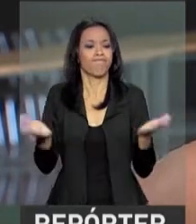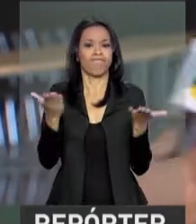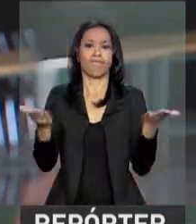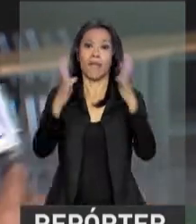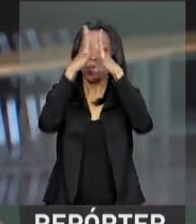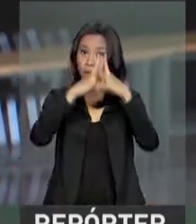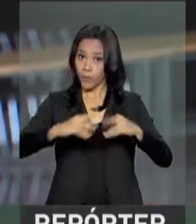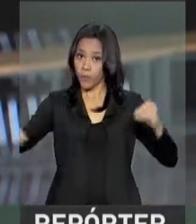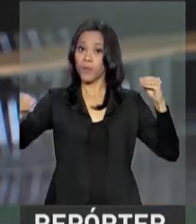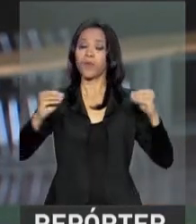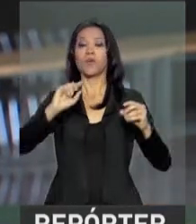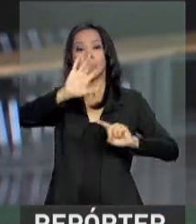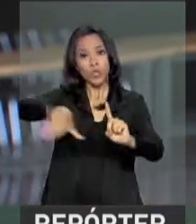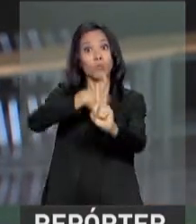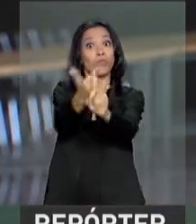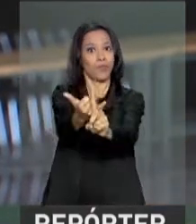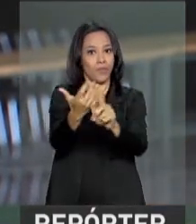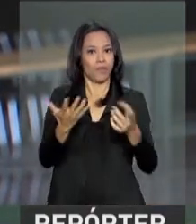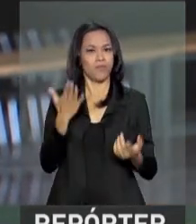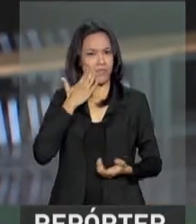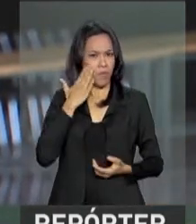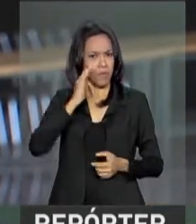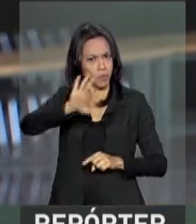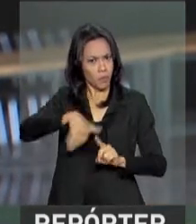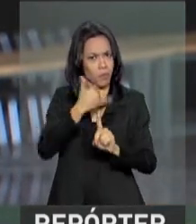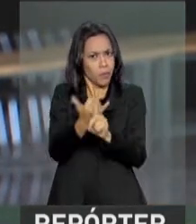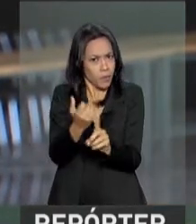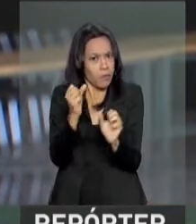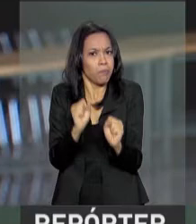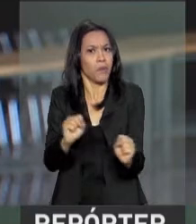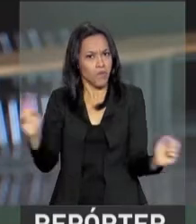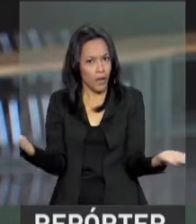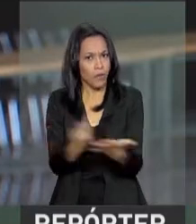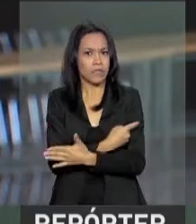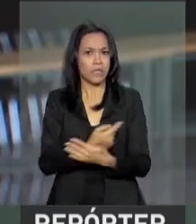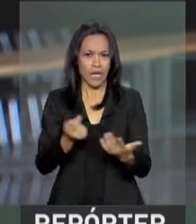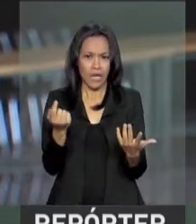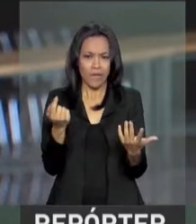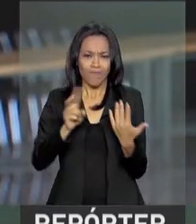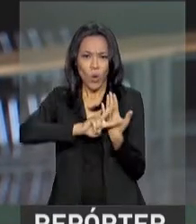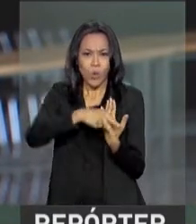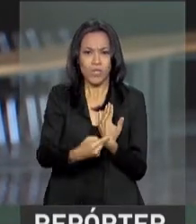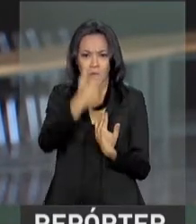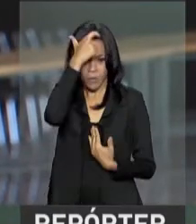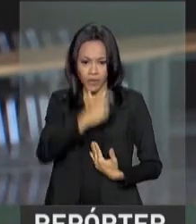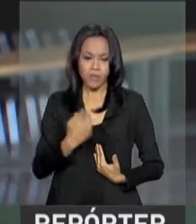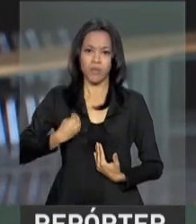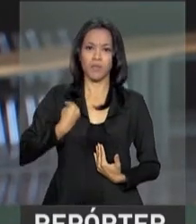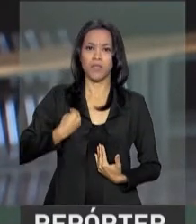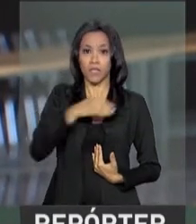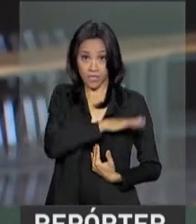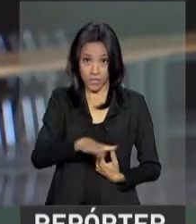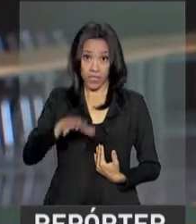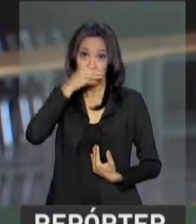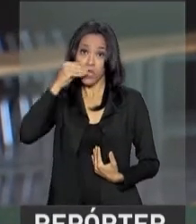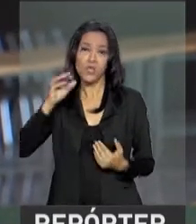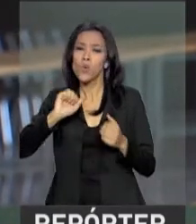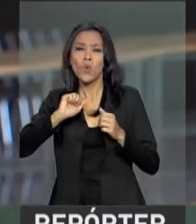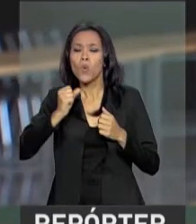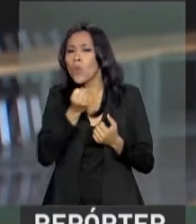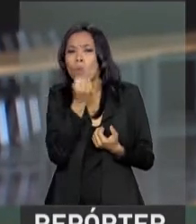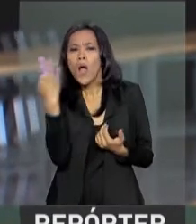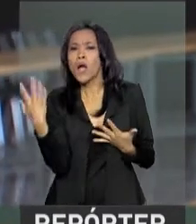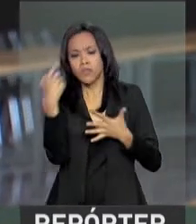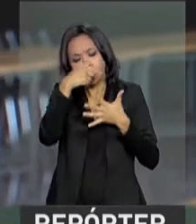bullying. A gente sabe que o bullying é uma prática que pode causar muitas consequências para as crianças, para o adolescente. Eu queria que você deixasse claro para quem nos